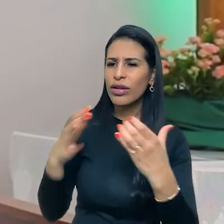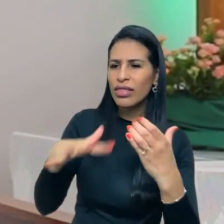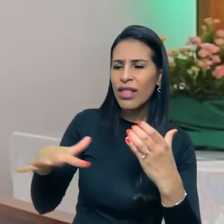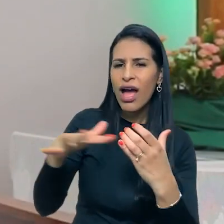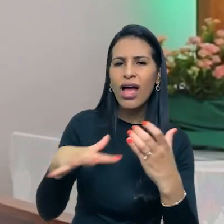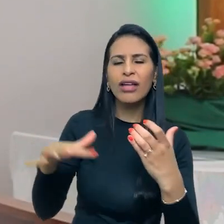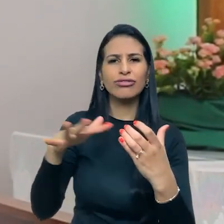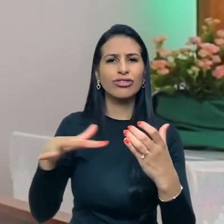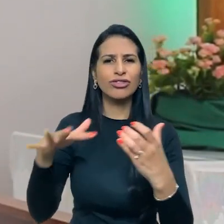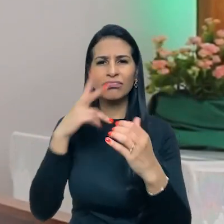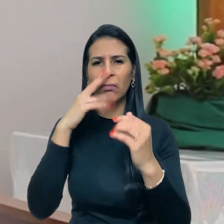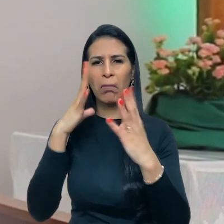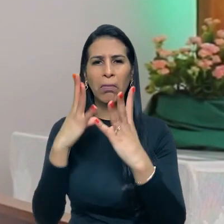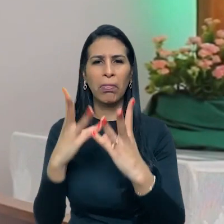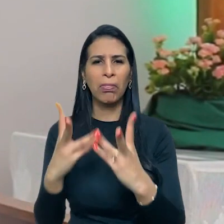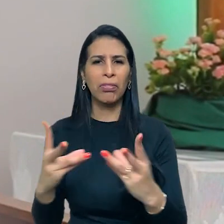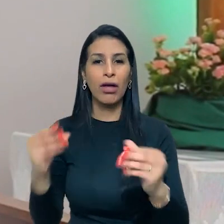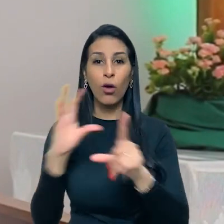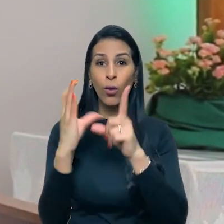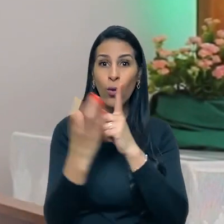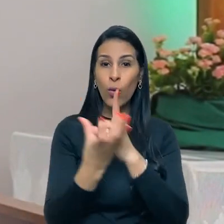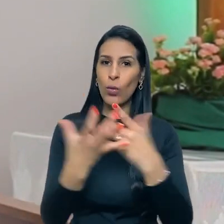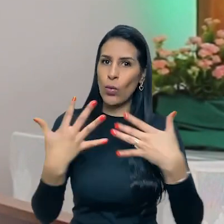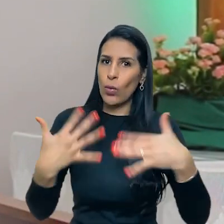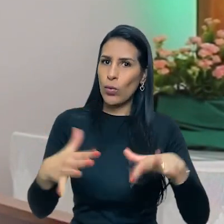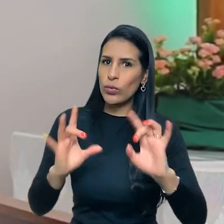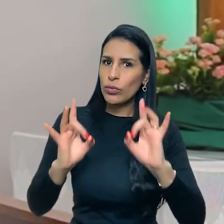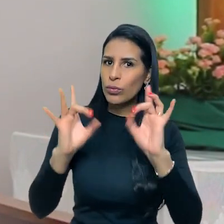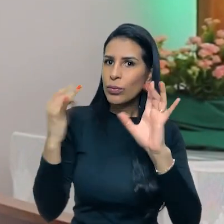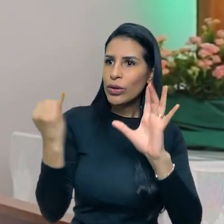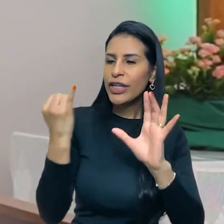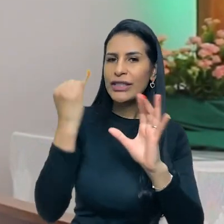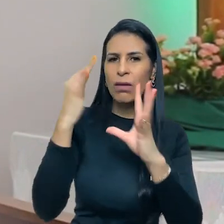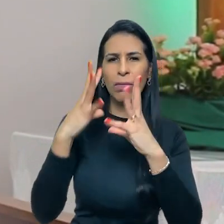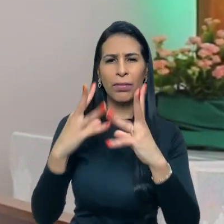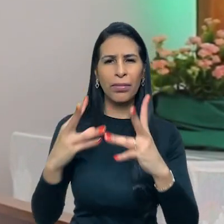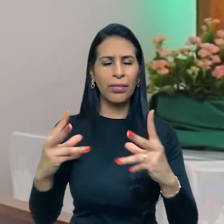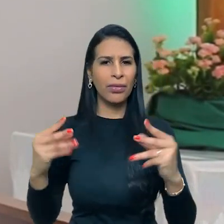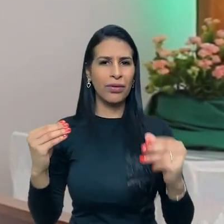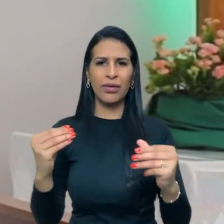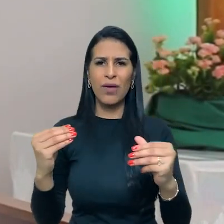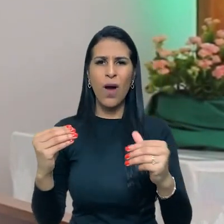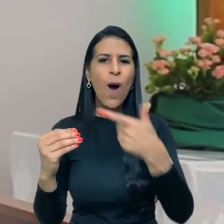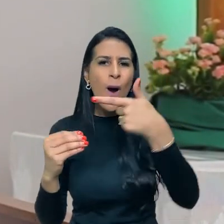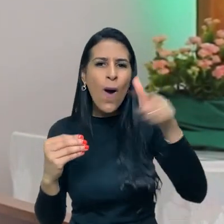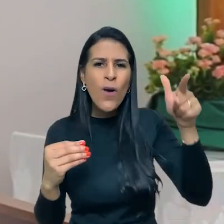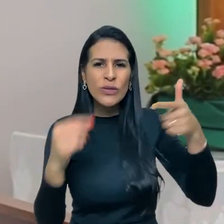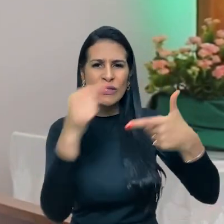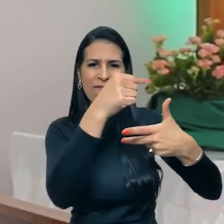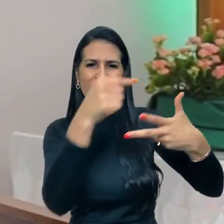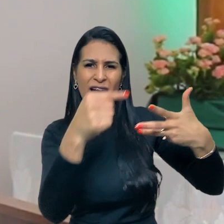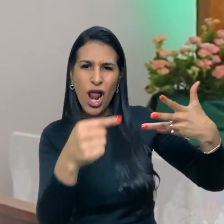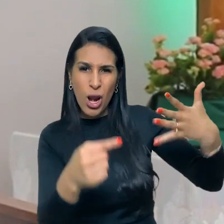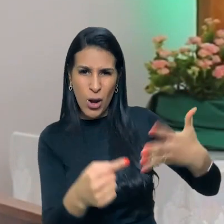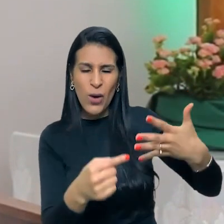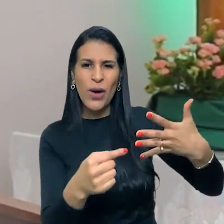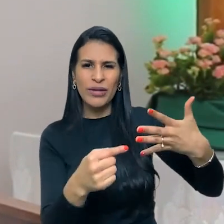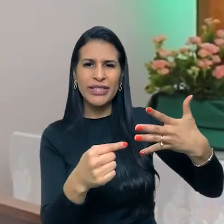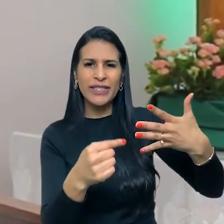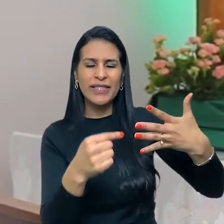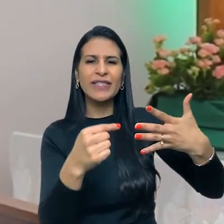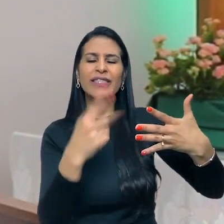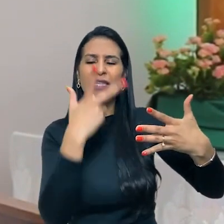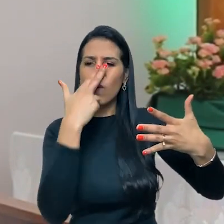a sua relevância. O culto vai perdendo a sua importância. Novos valores sufocam aqueles que já